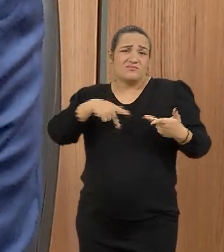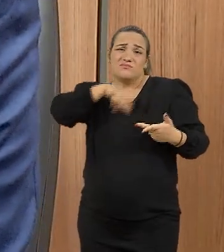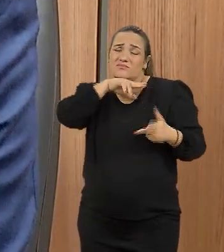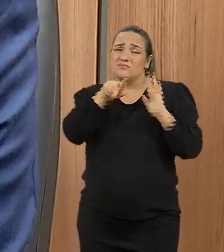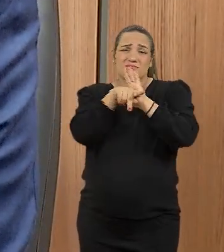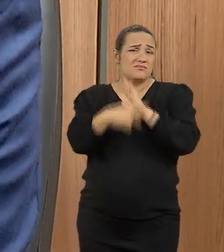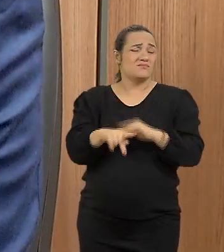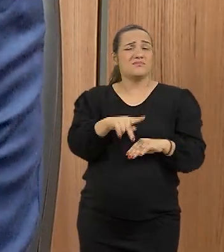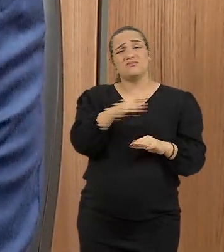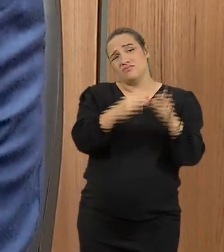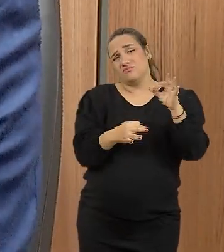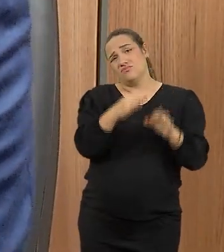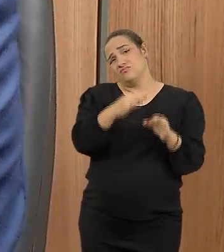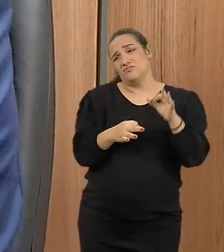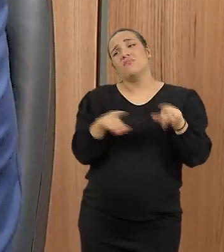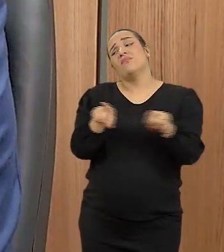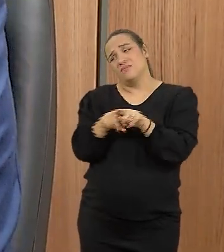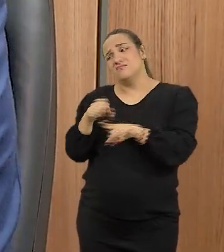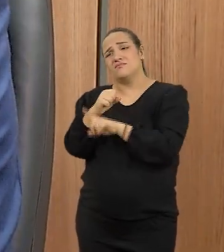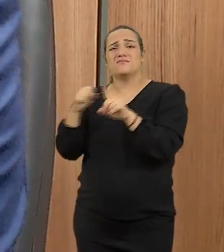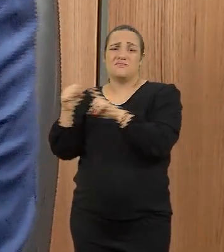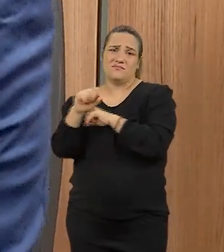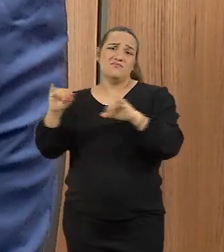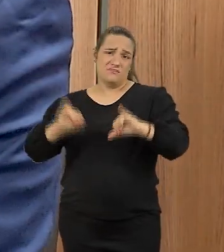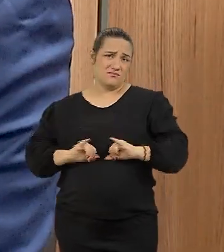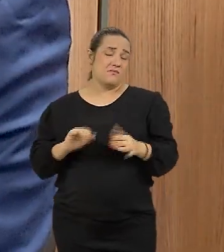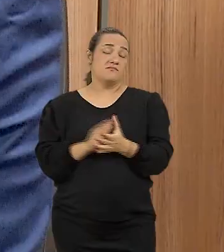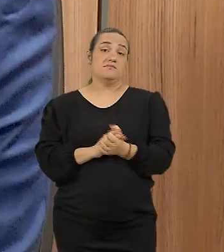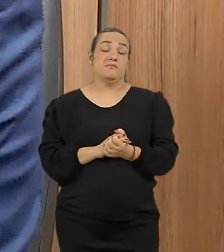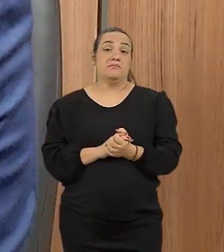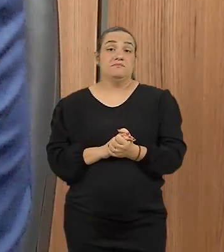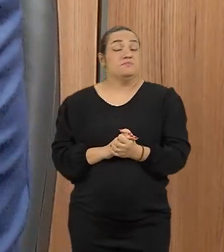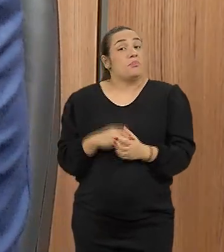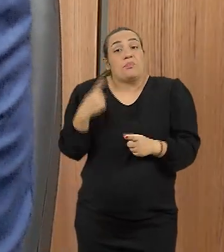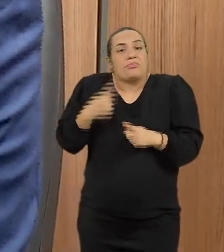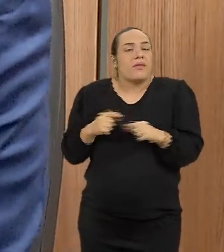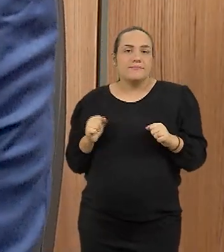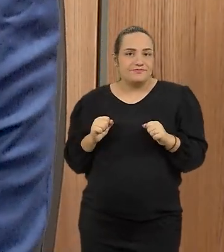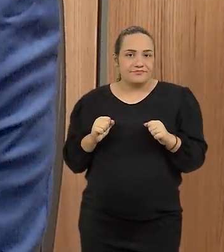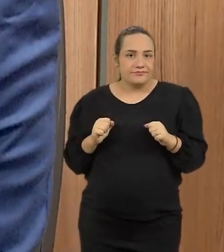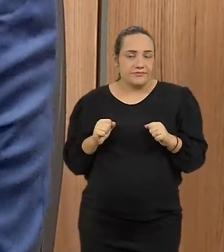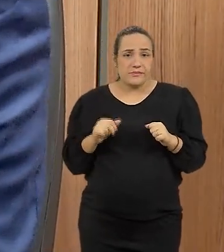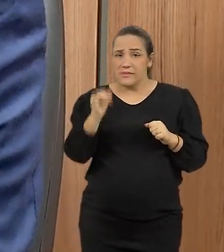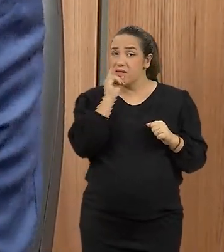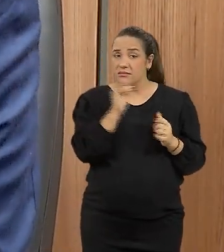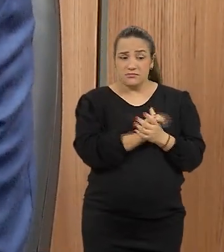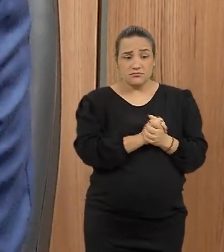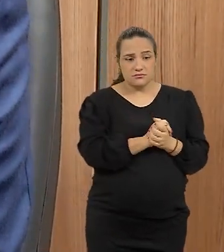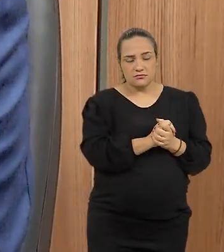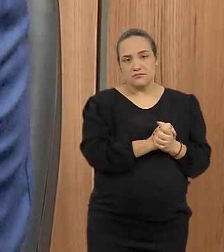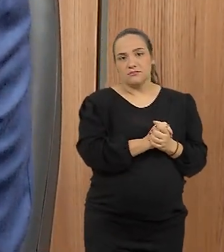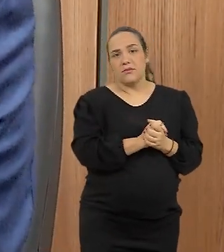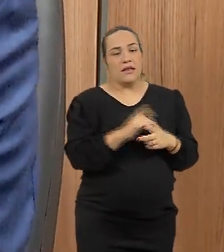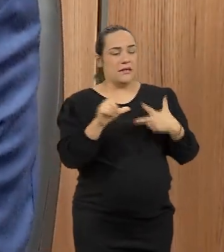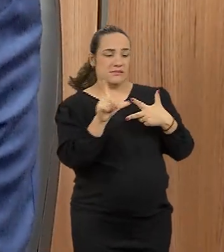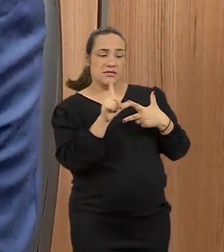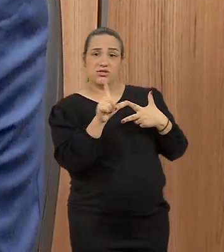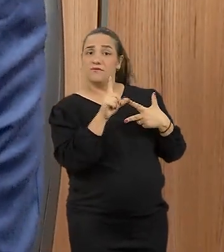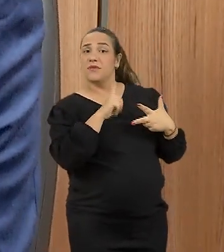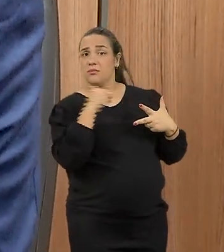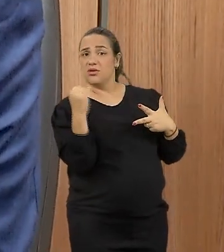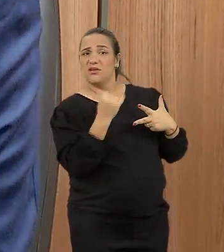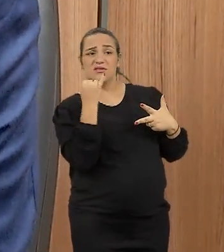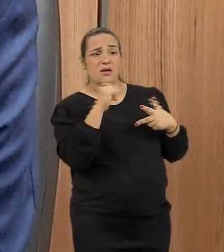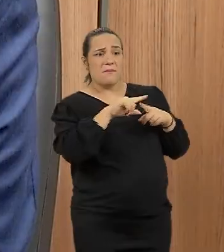para a sociedade, na medida em que você coloca no âmbito muito restrito uma função que é política, né? O parlamento